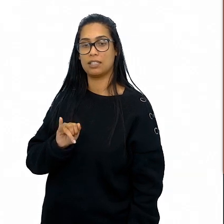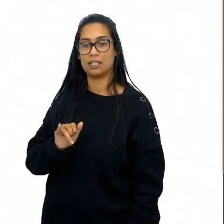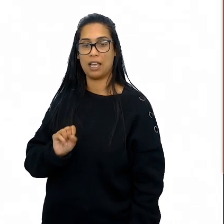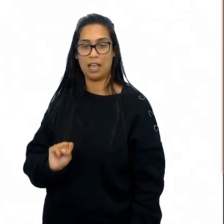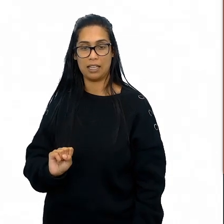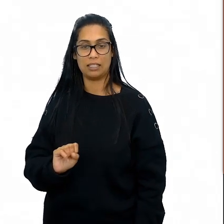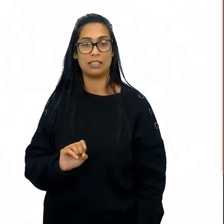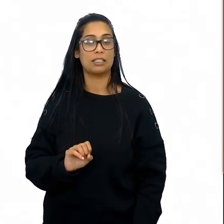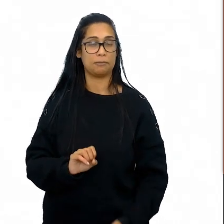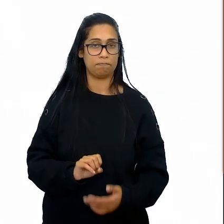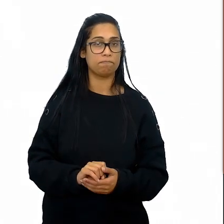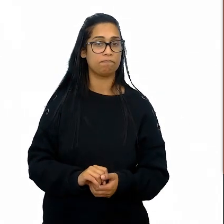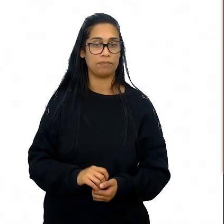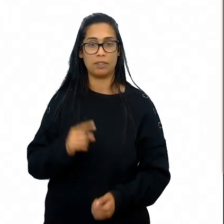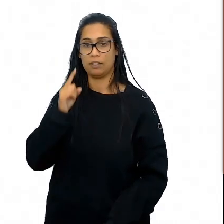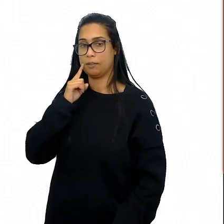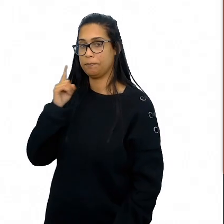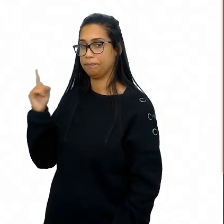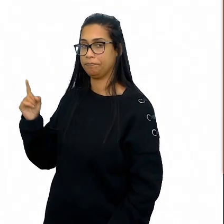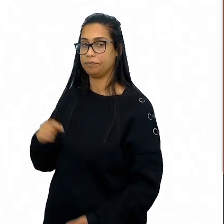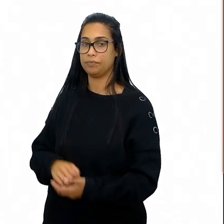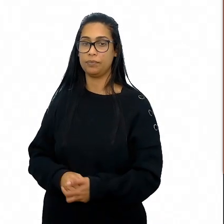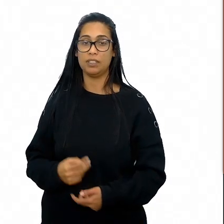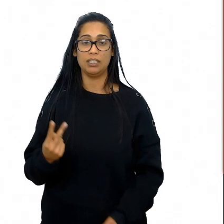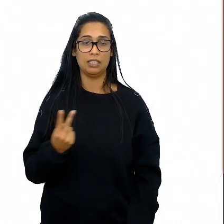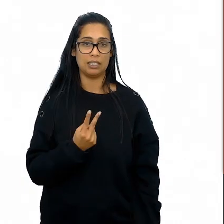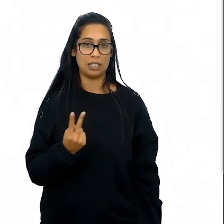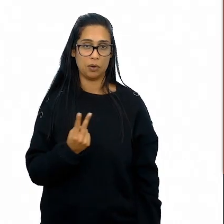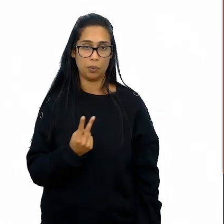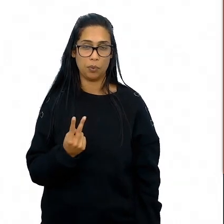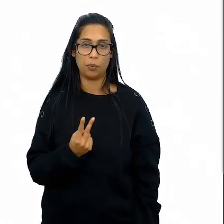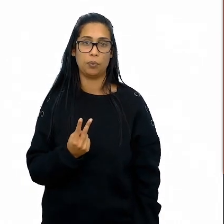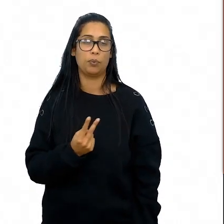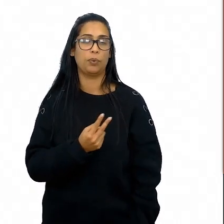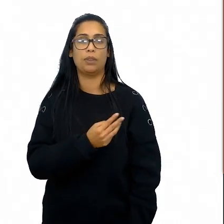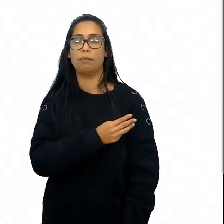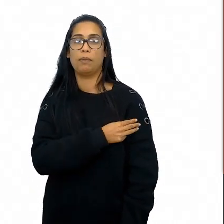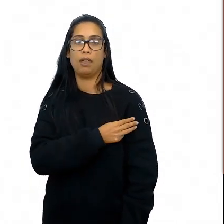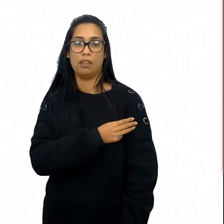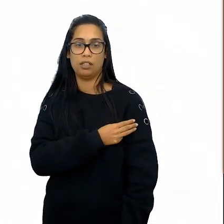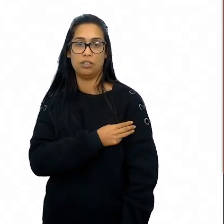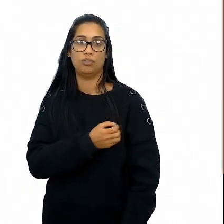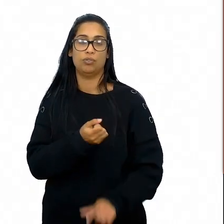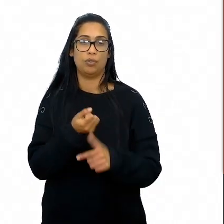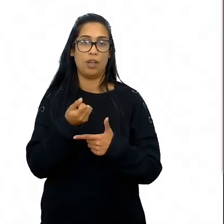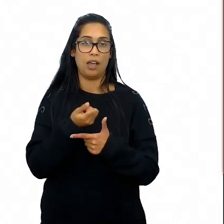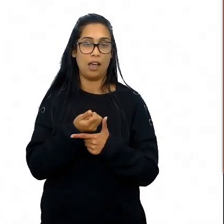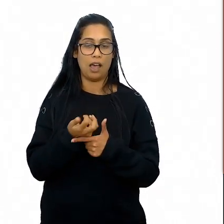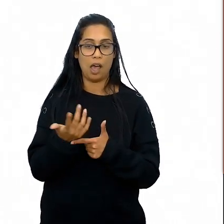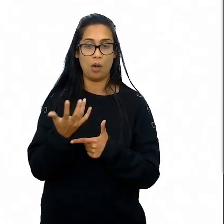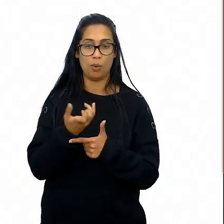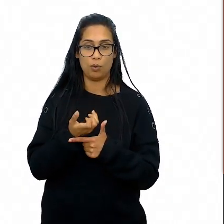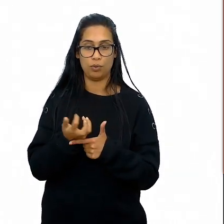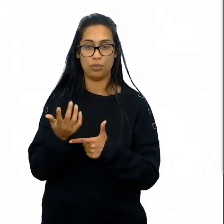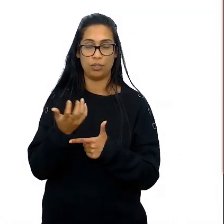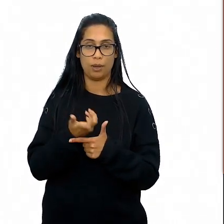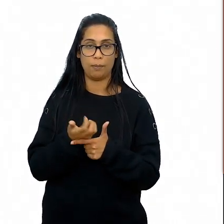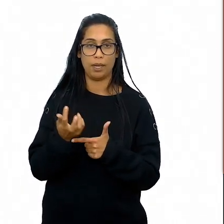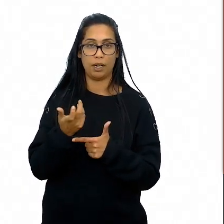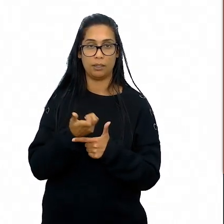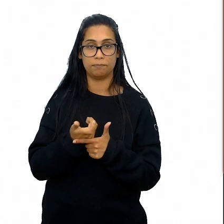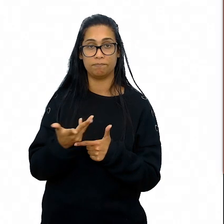de Tales tá bem na 2ª série do Ensino Médio a unidade temática é álgebra o objeto de